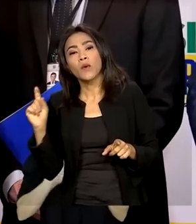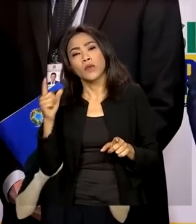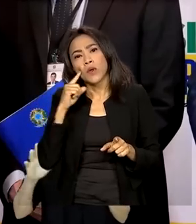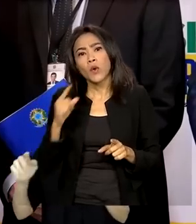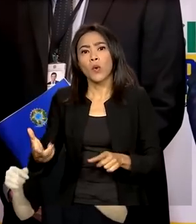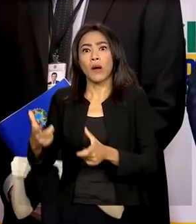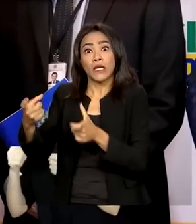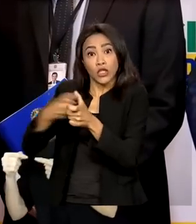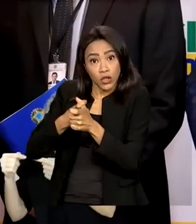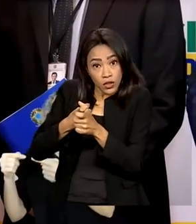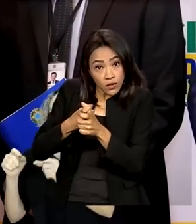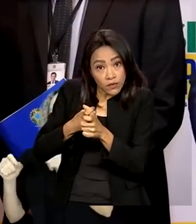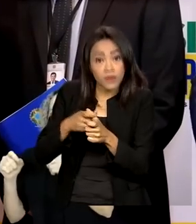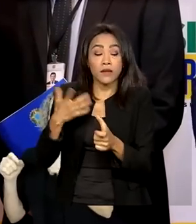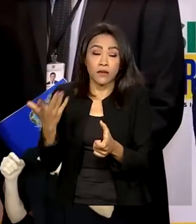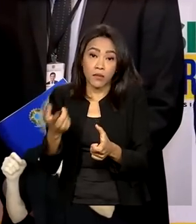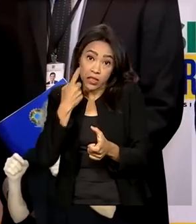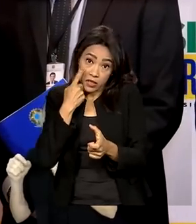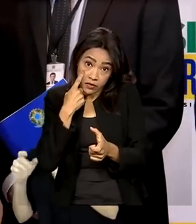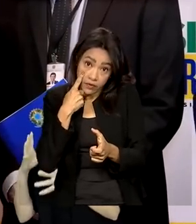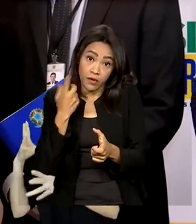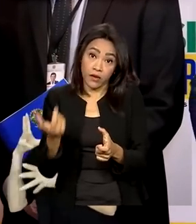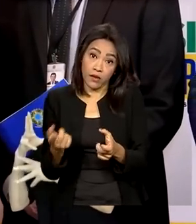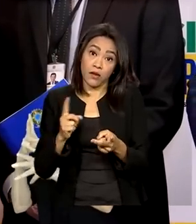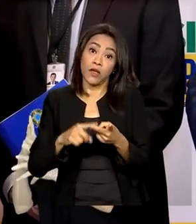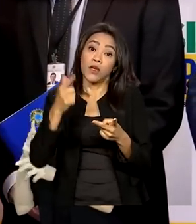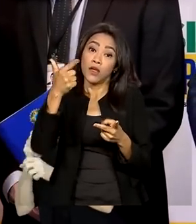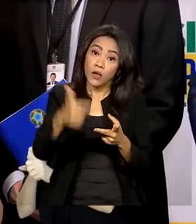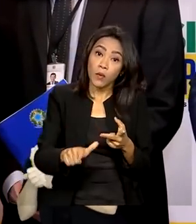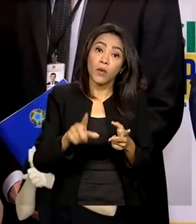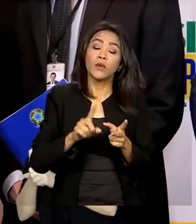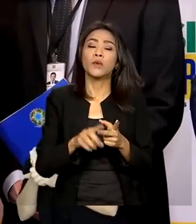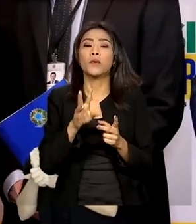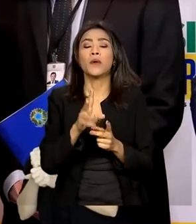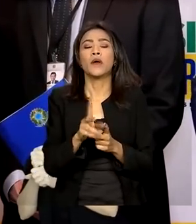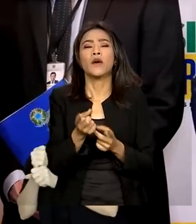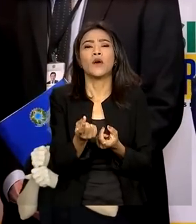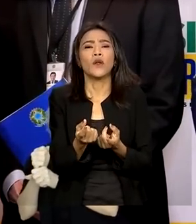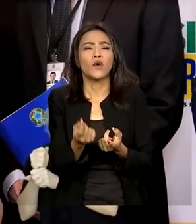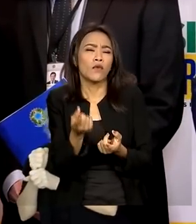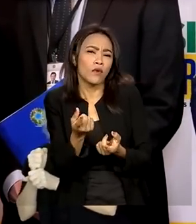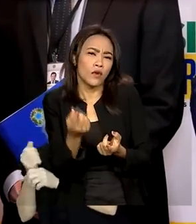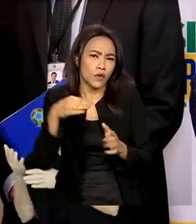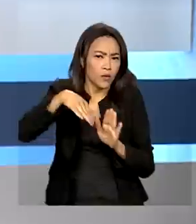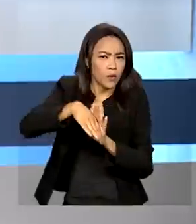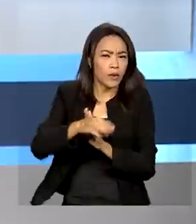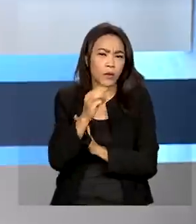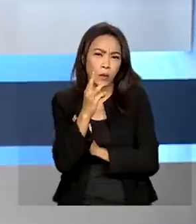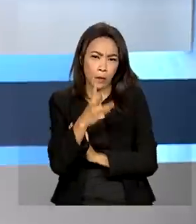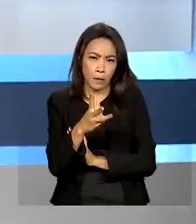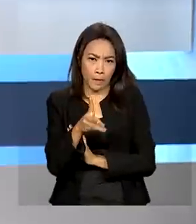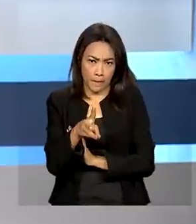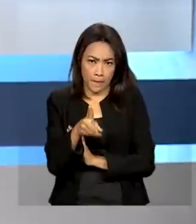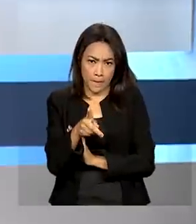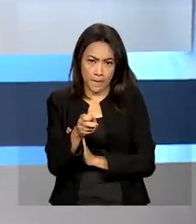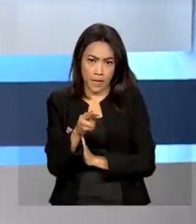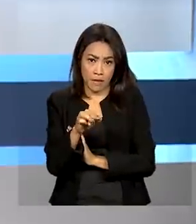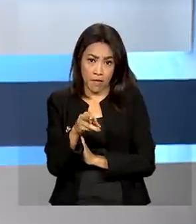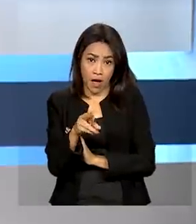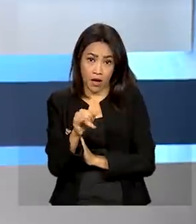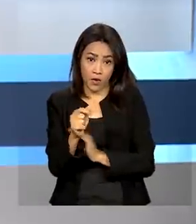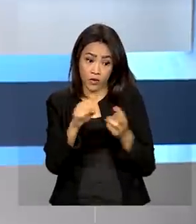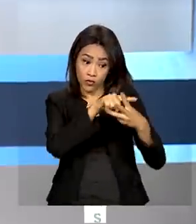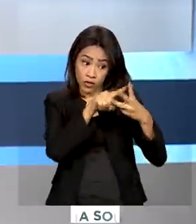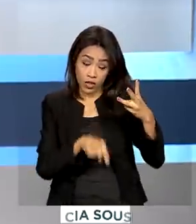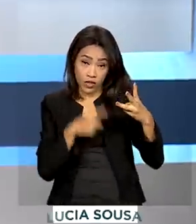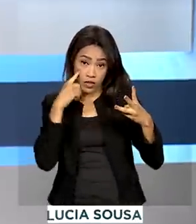dívida e com o primário, o resultado primário. Você faz uma composição das três coisas. E o governo federal